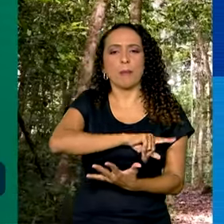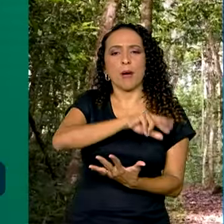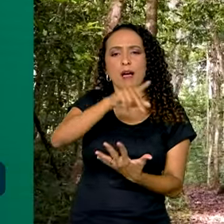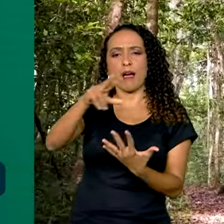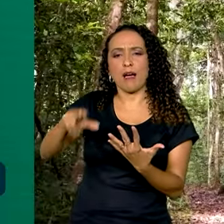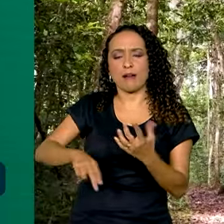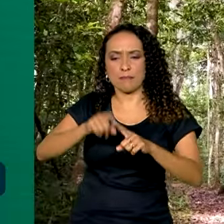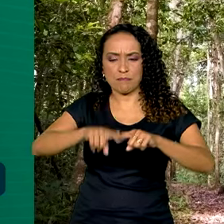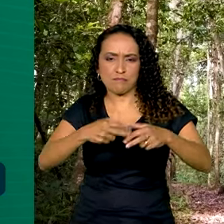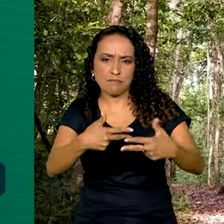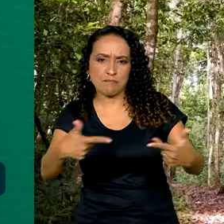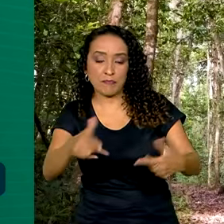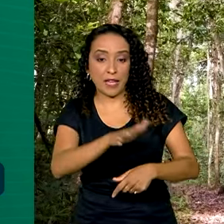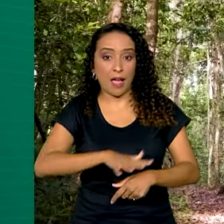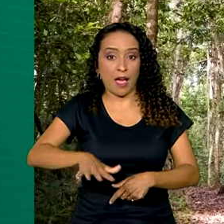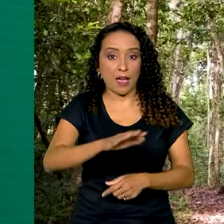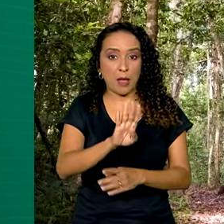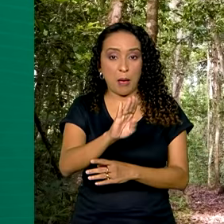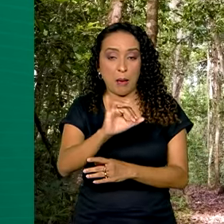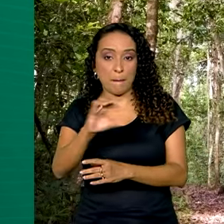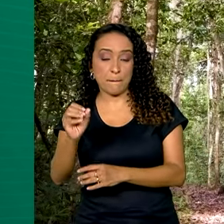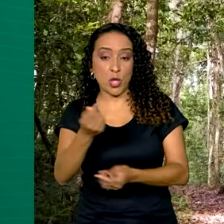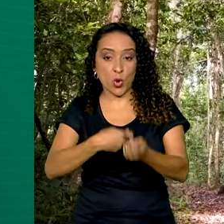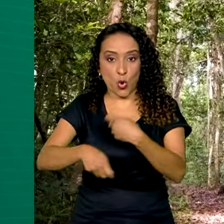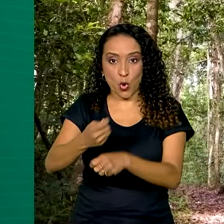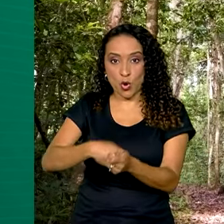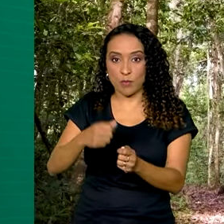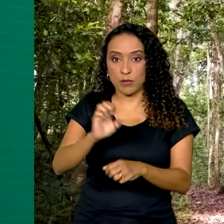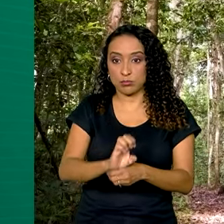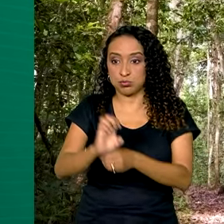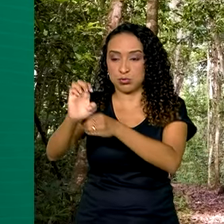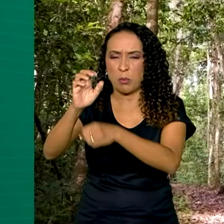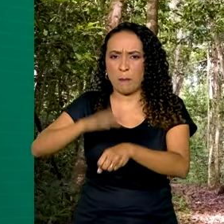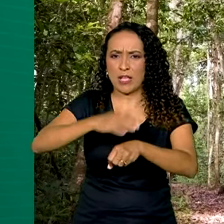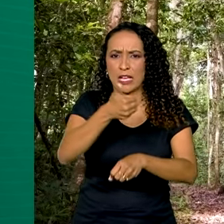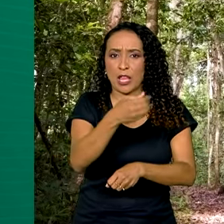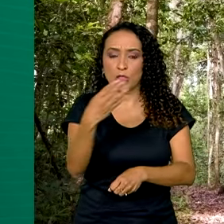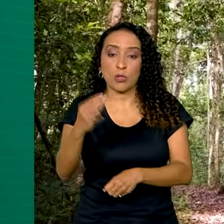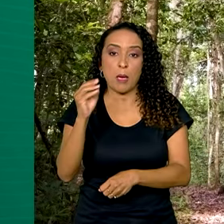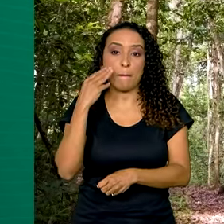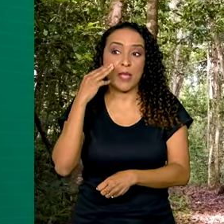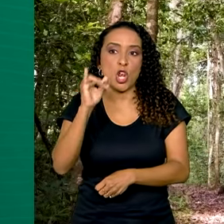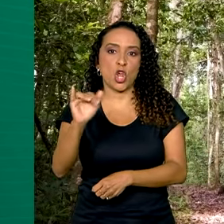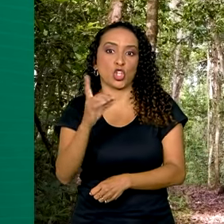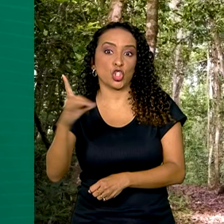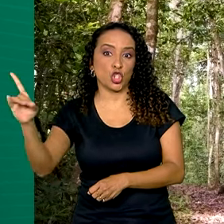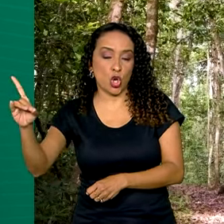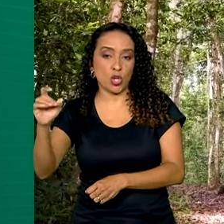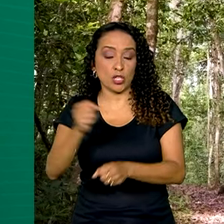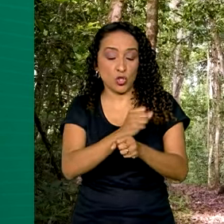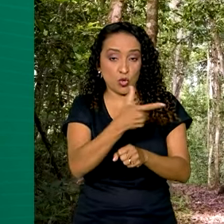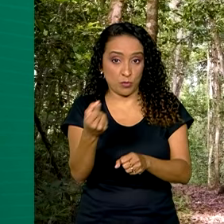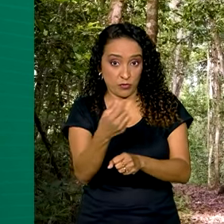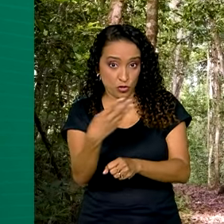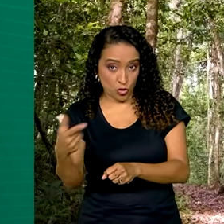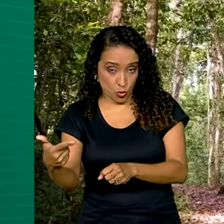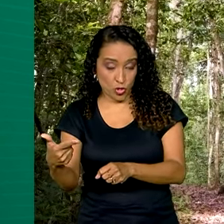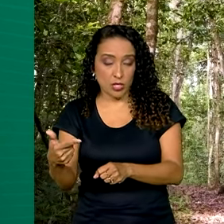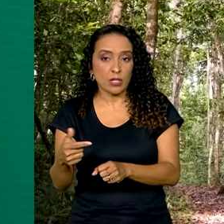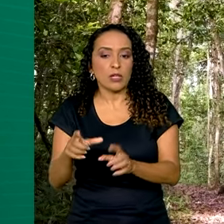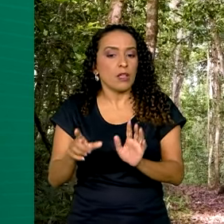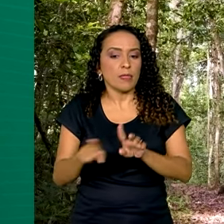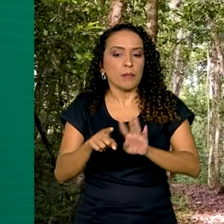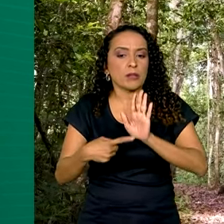de produtos, o setor da bioeconomia exportou mais de 14 bilhões de dólares em 2022. Destaque